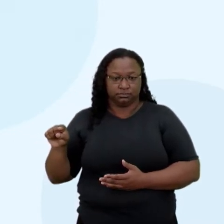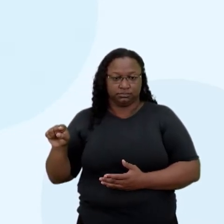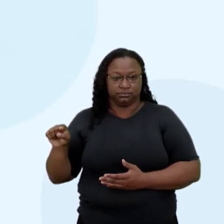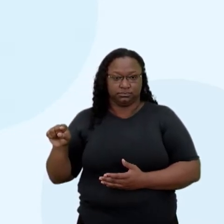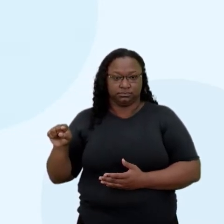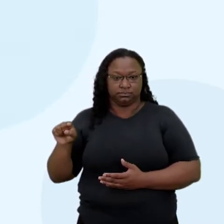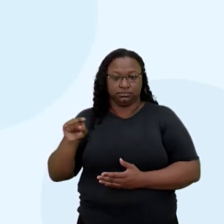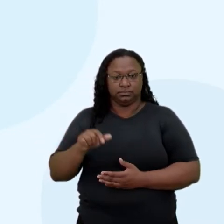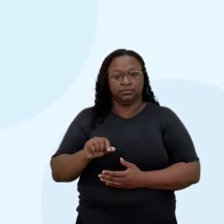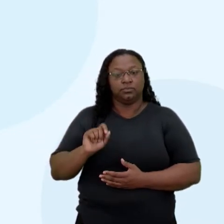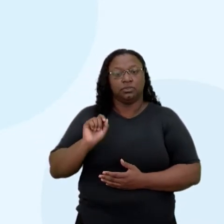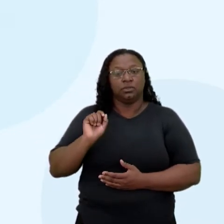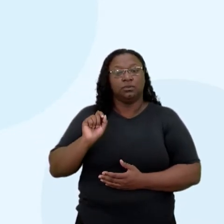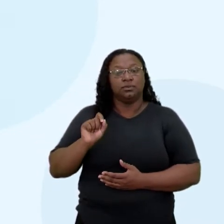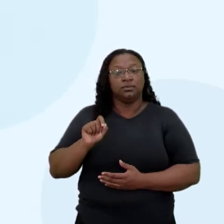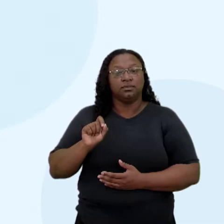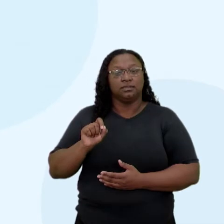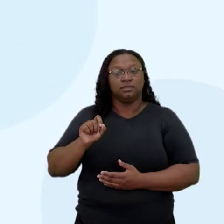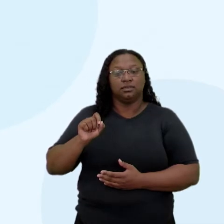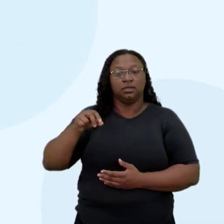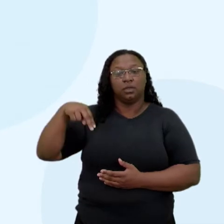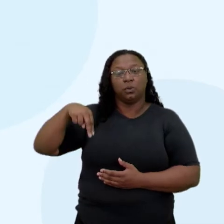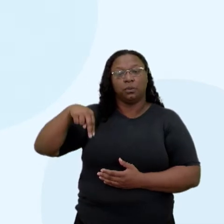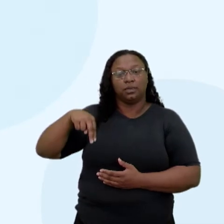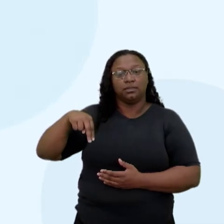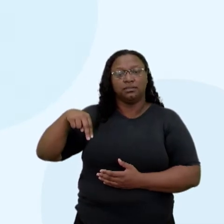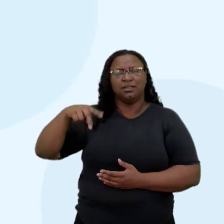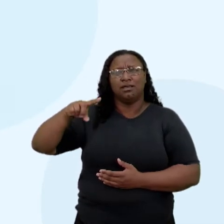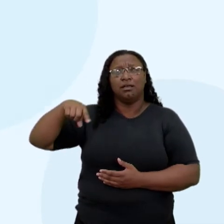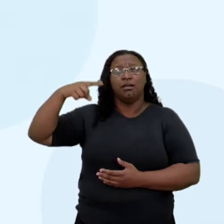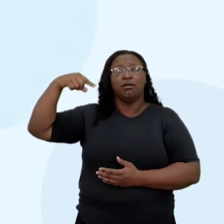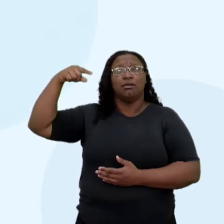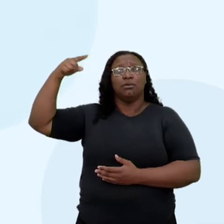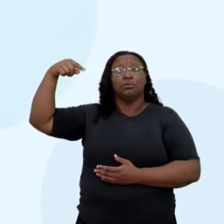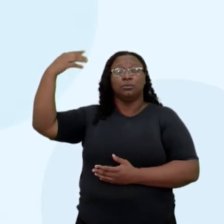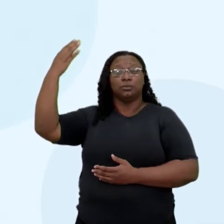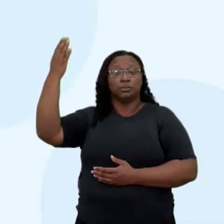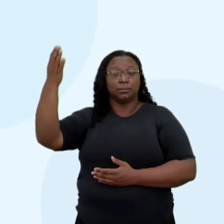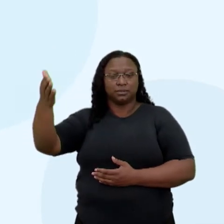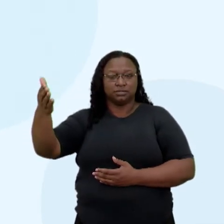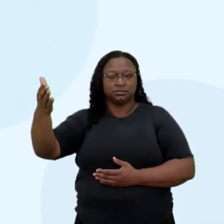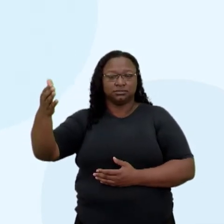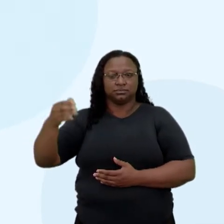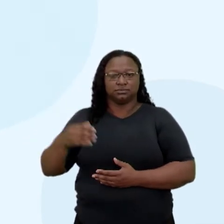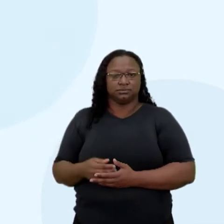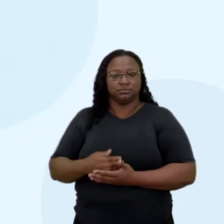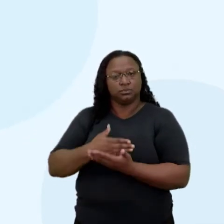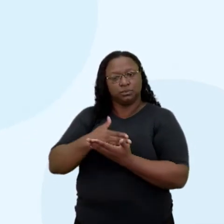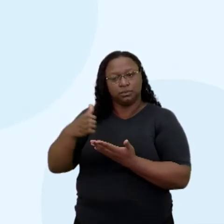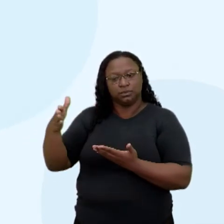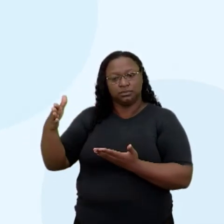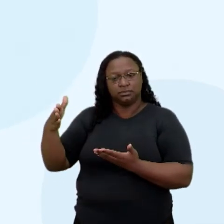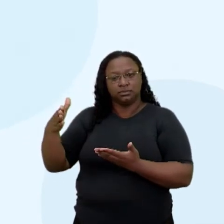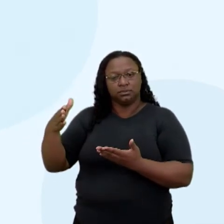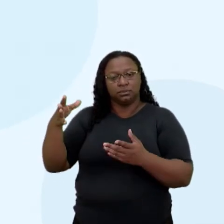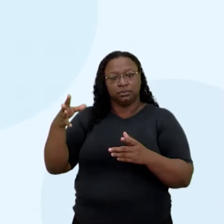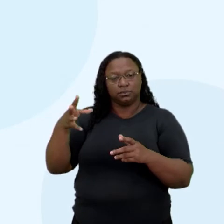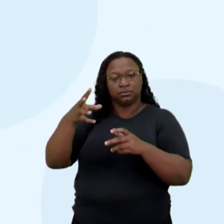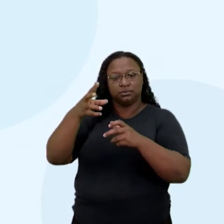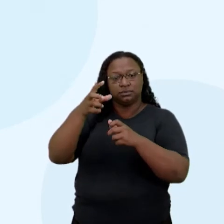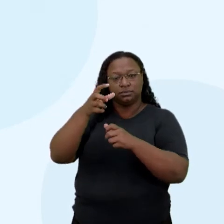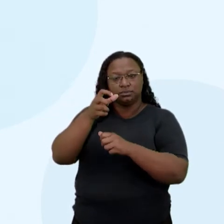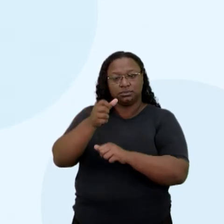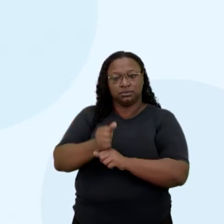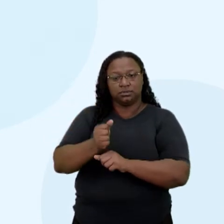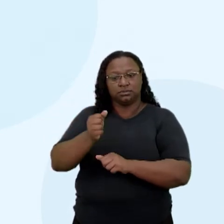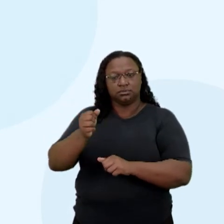de n. Mas quem que é esse n, professor? É aquele lá do começo. A quantidade de termos, a quantidade de anos, né, da questão